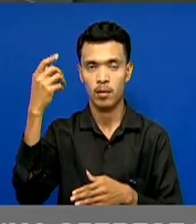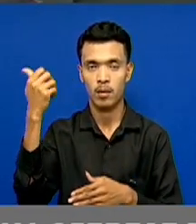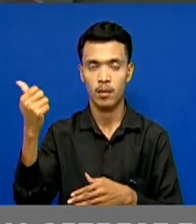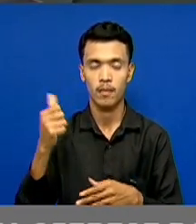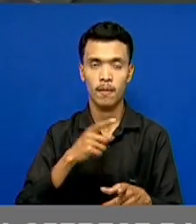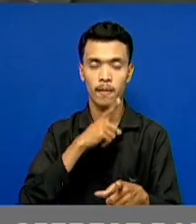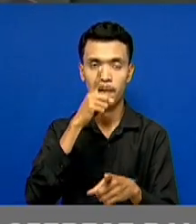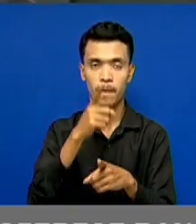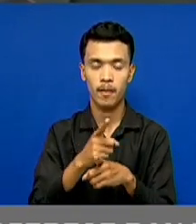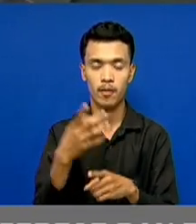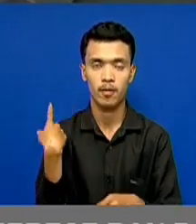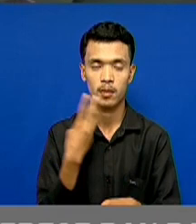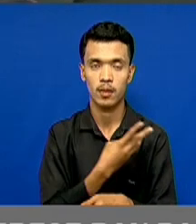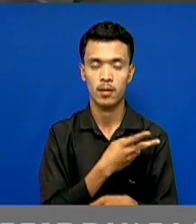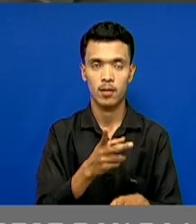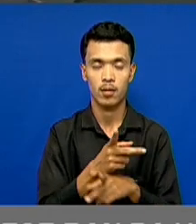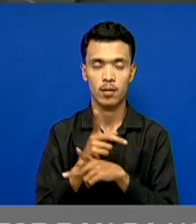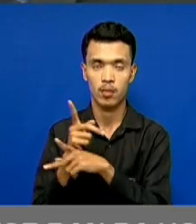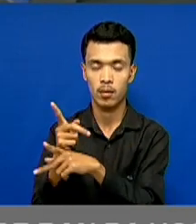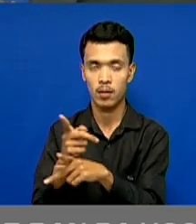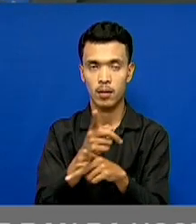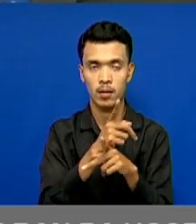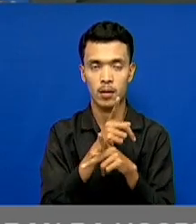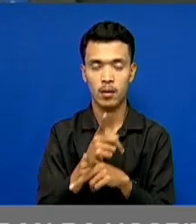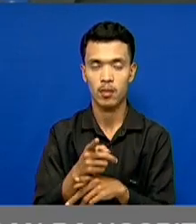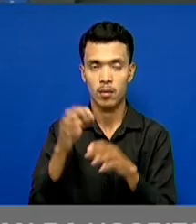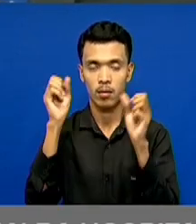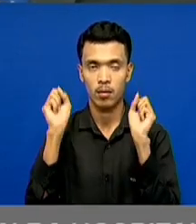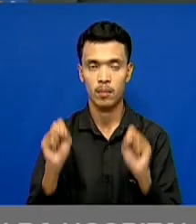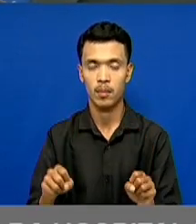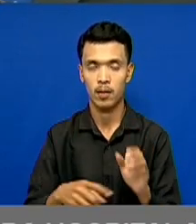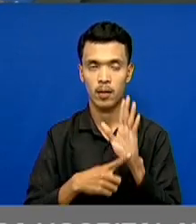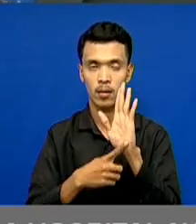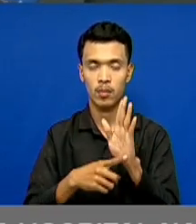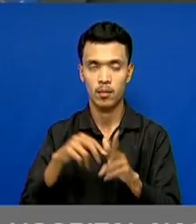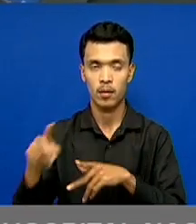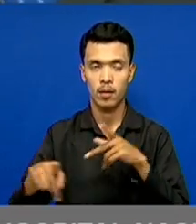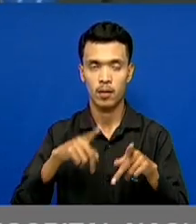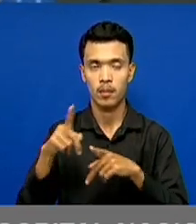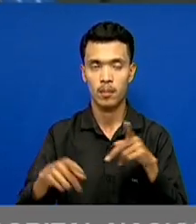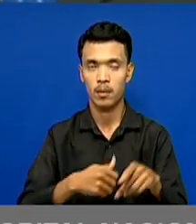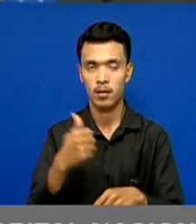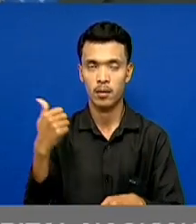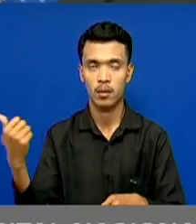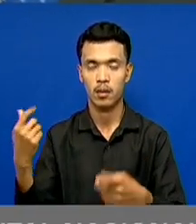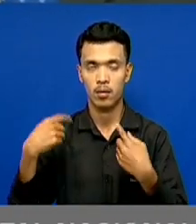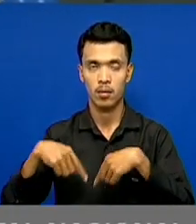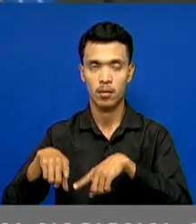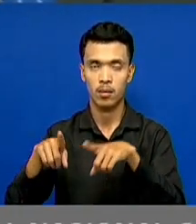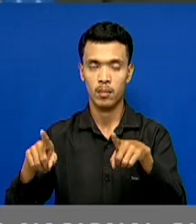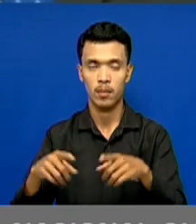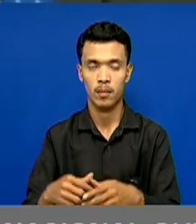telah preserva para bela atrai emasil bahan apa